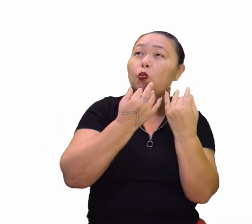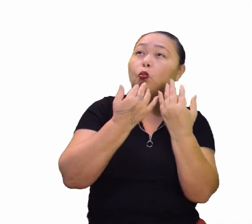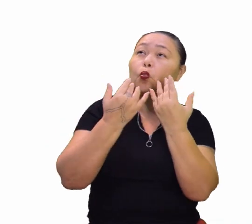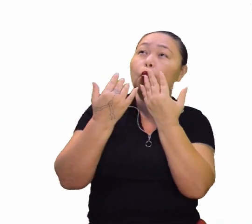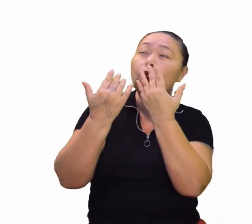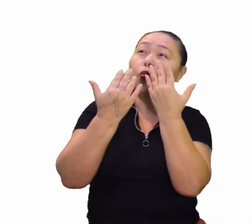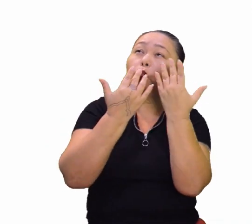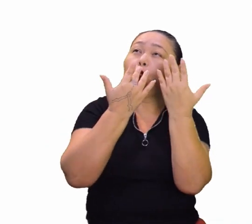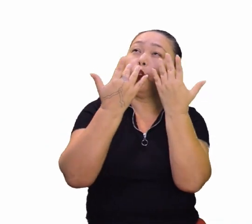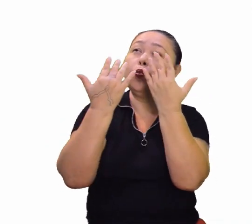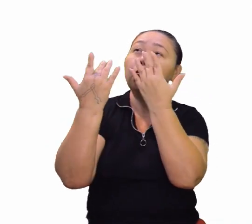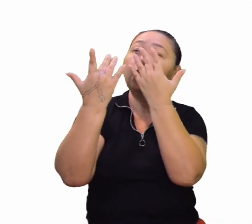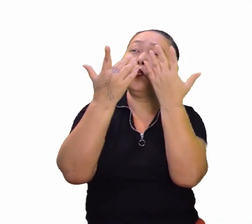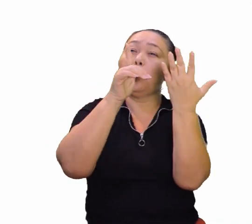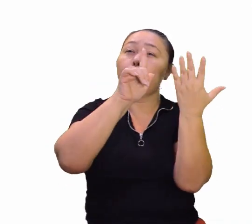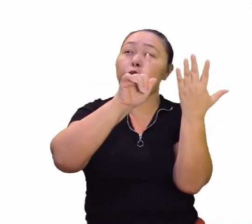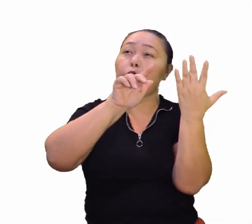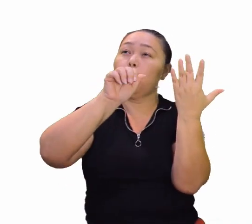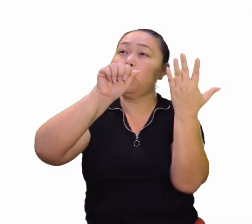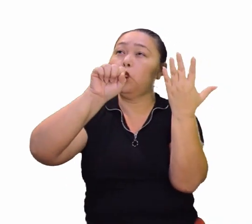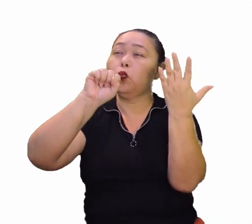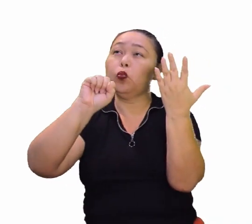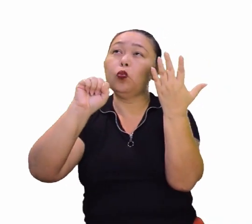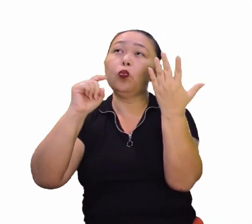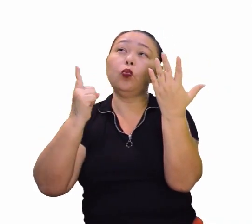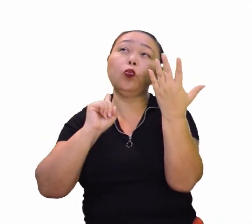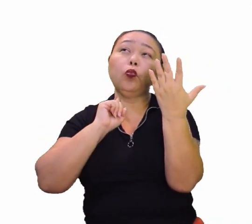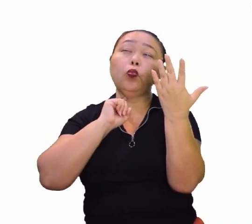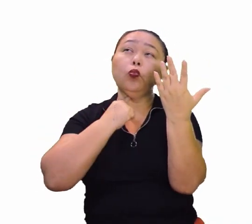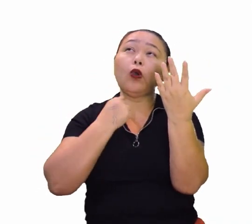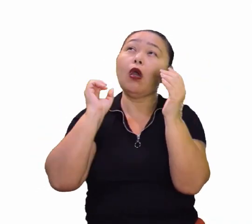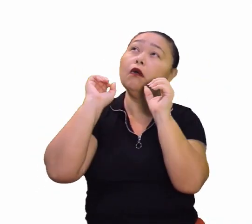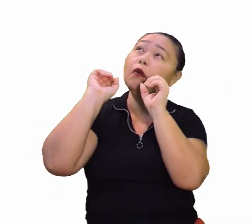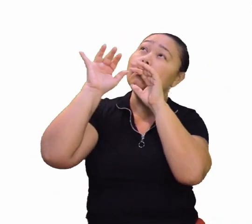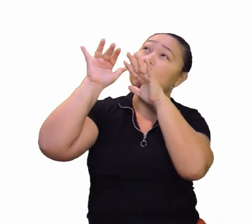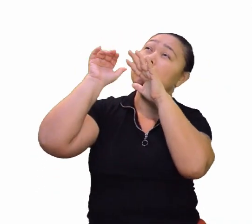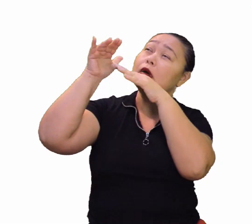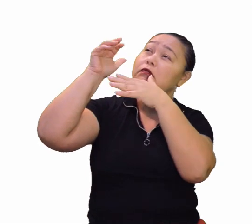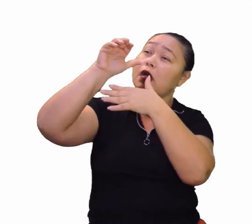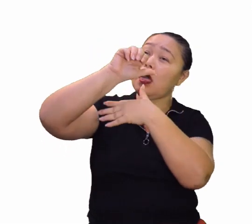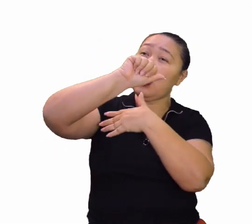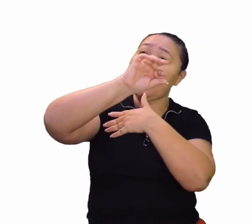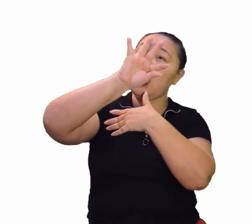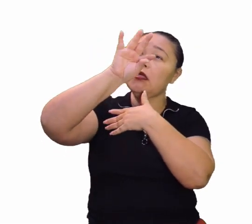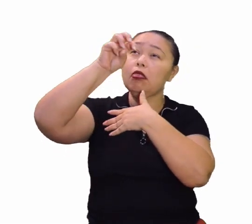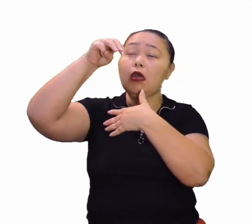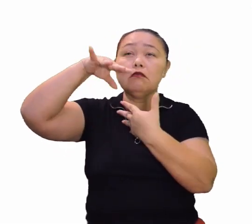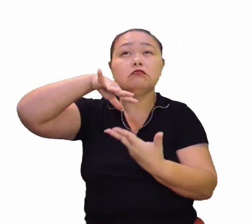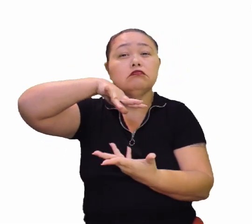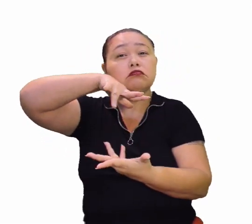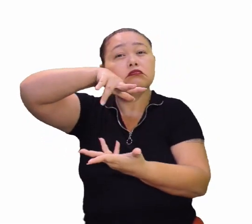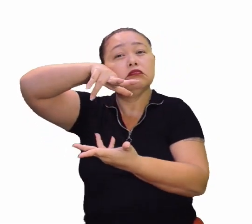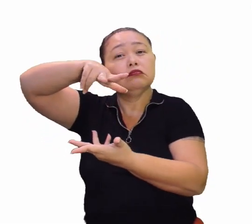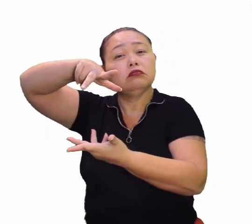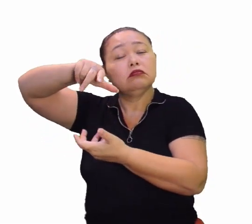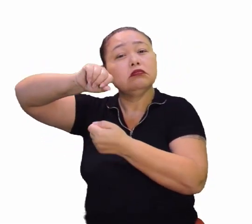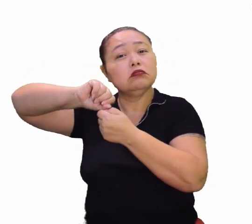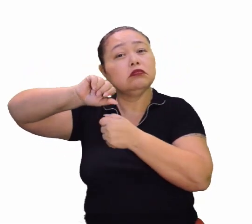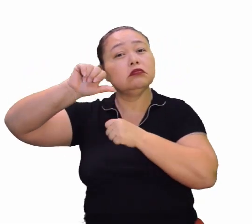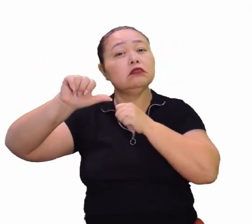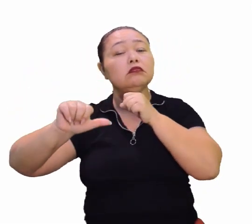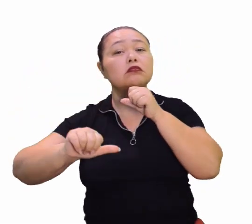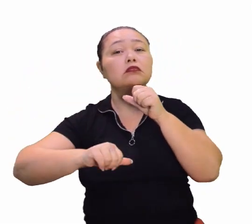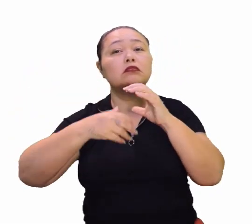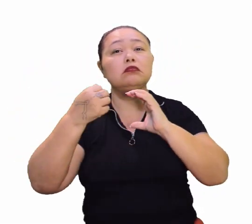gases tóxicos que se concentram na atmosfera terrestre, alterando